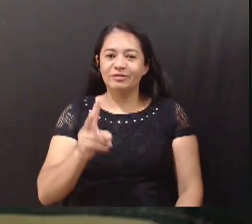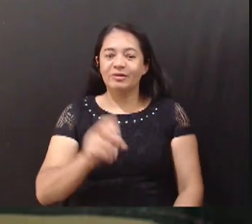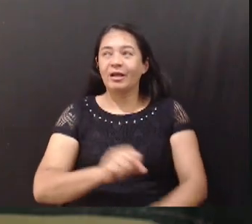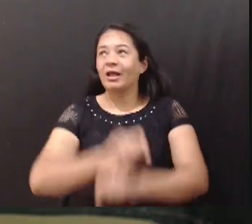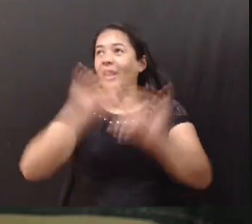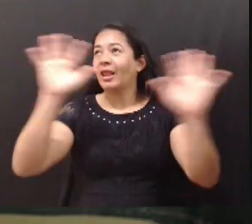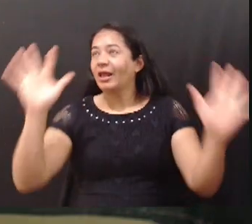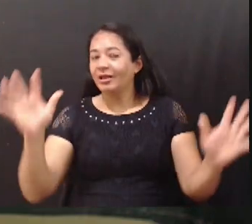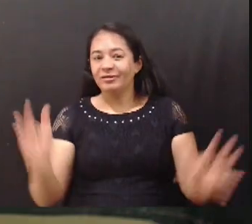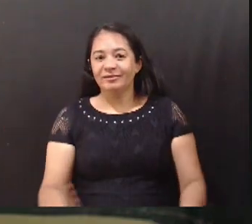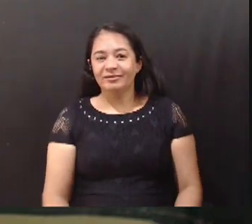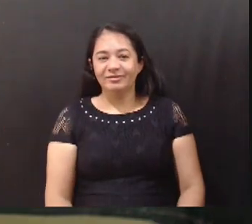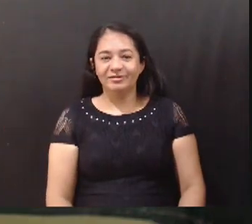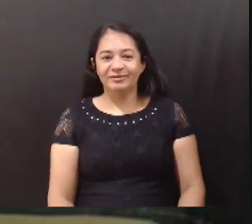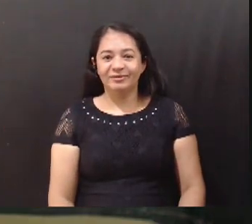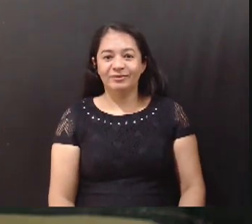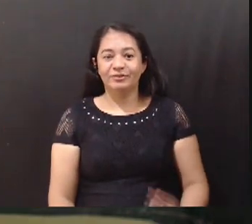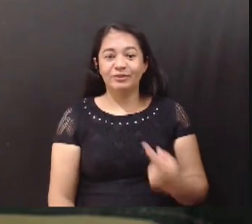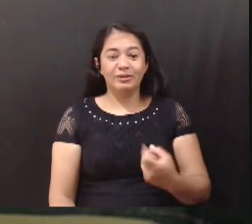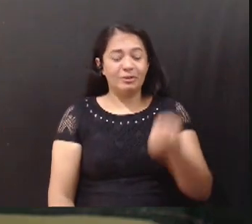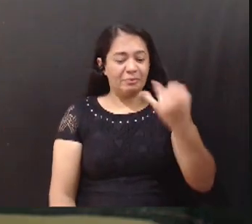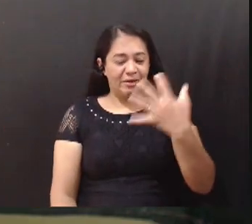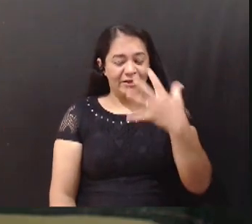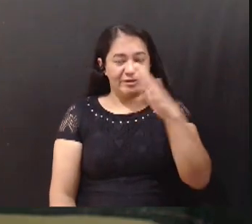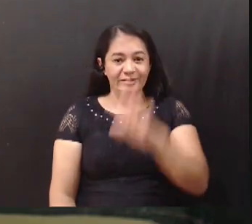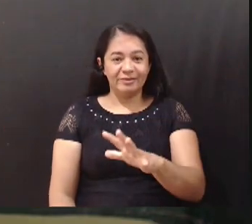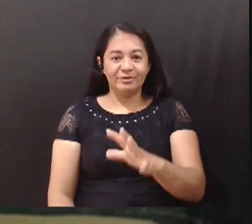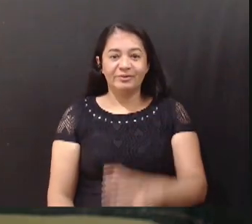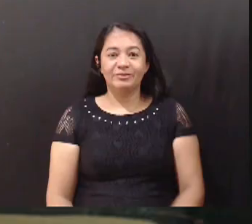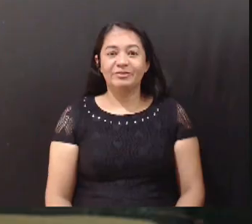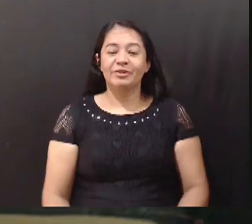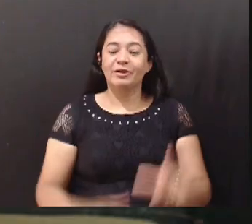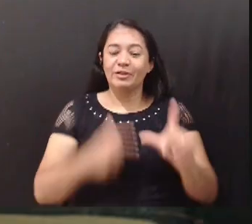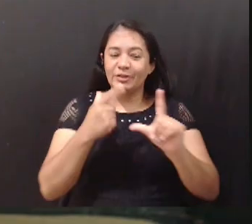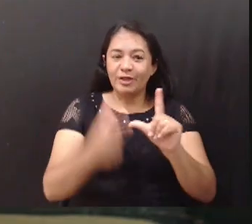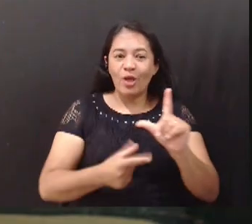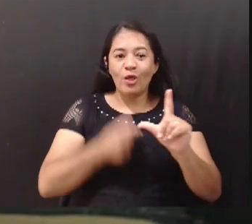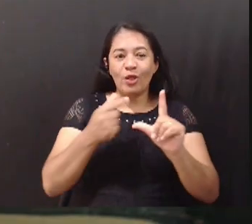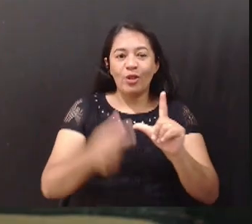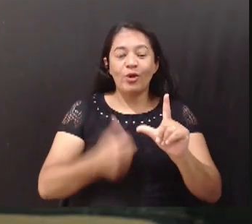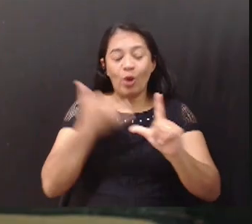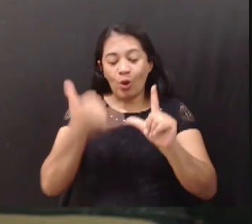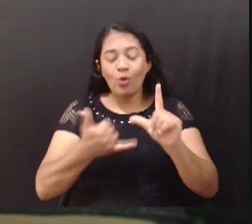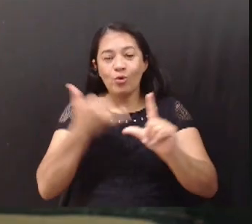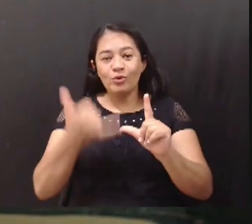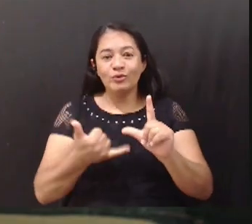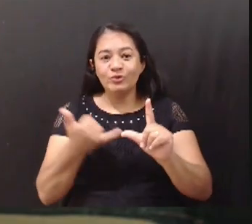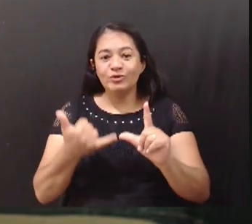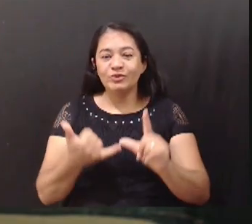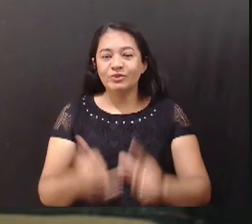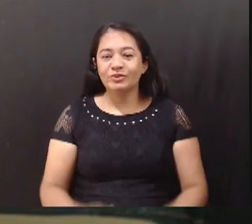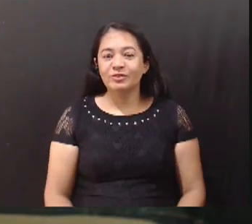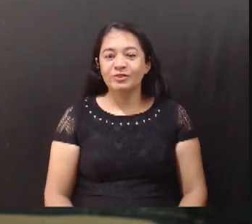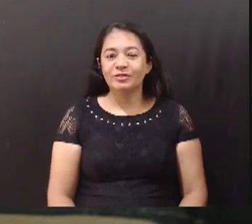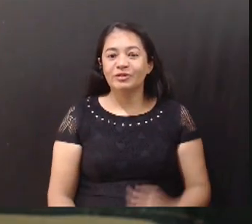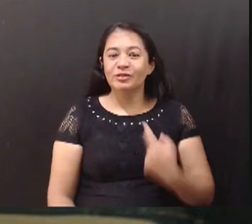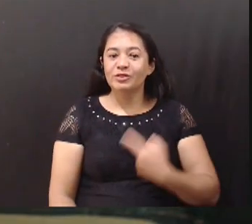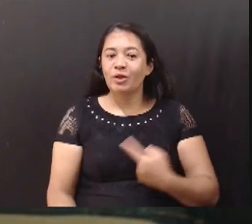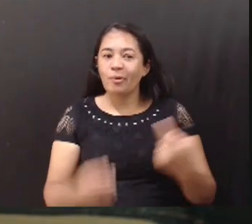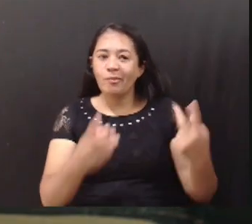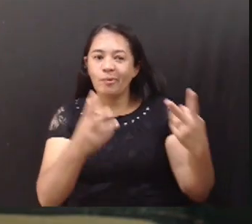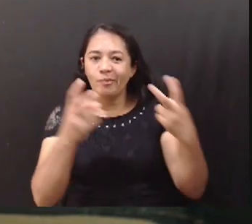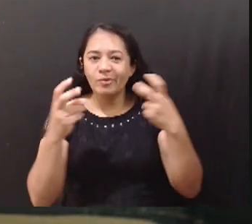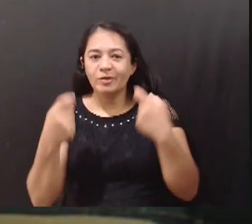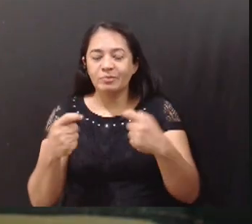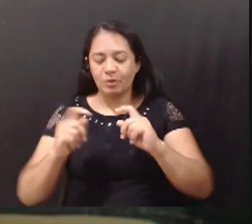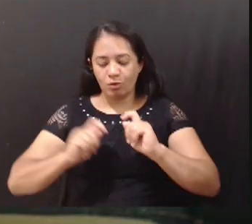falando, explicando pra gente dessa forma tão lúdica, tão importante, a gente percebe que a gente tem que ter uma regulação das emoções